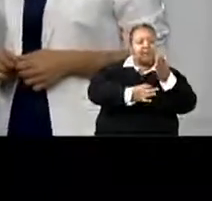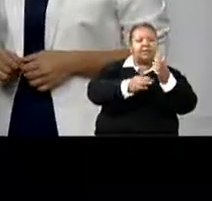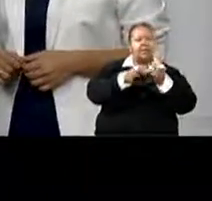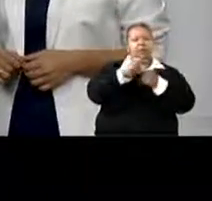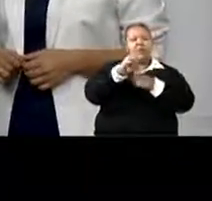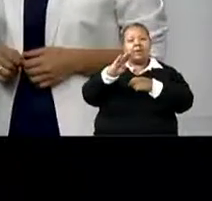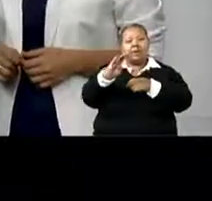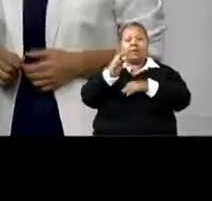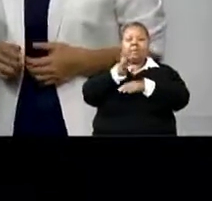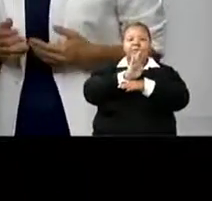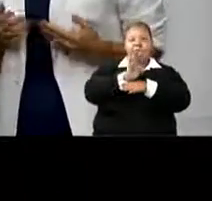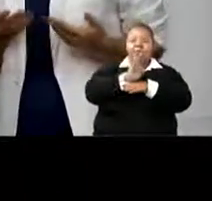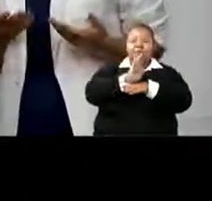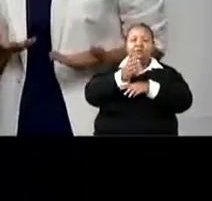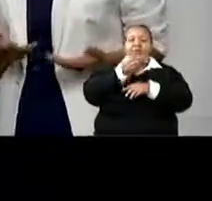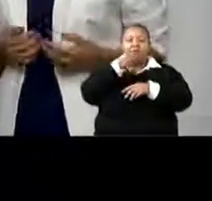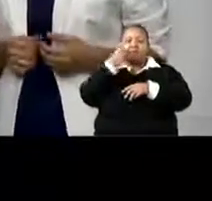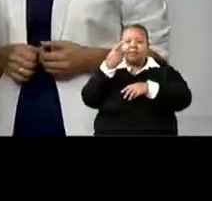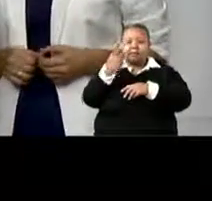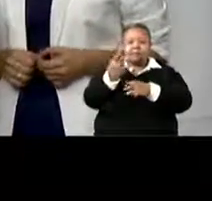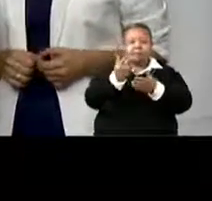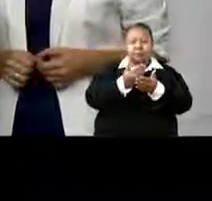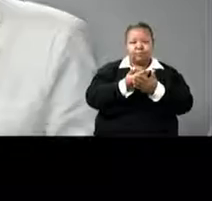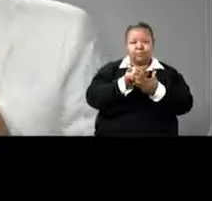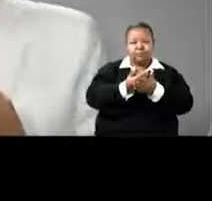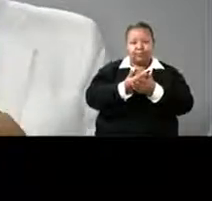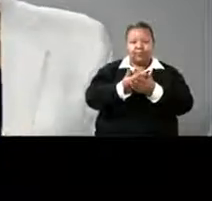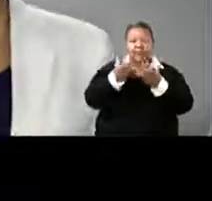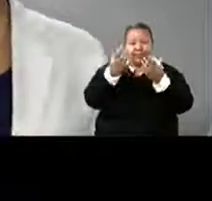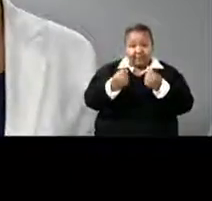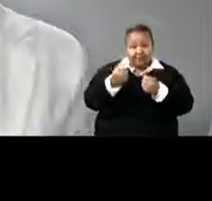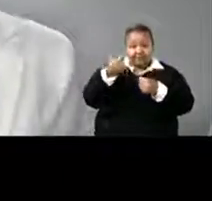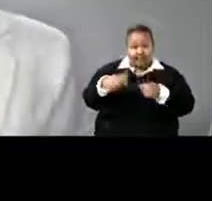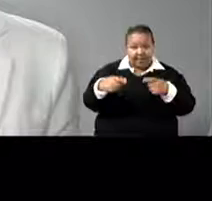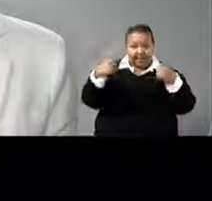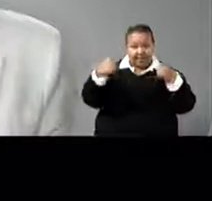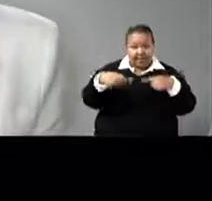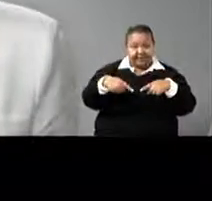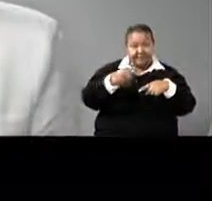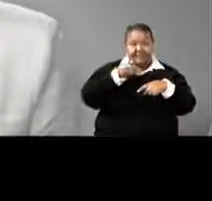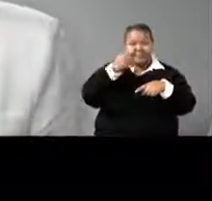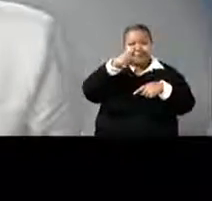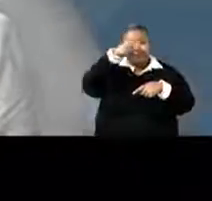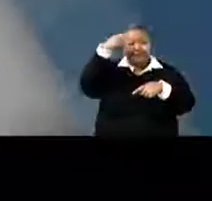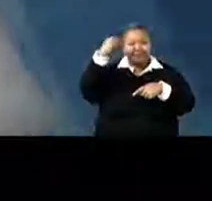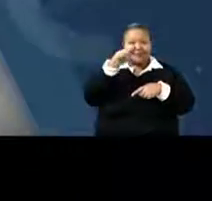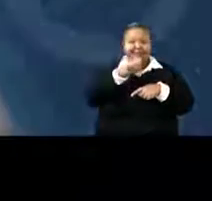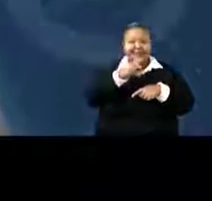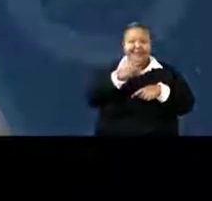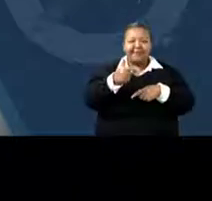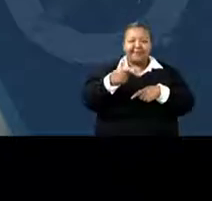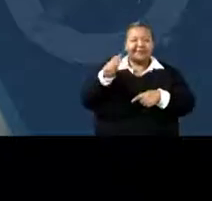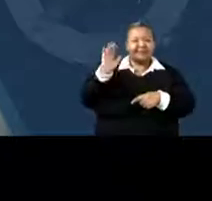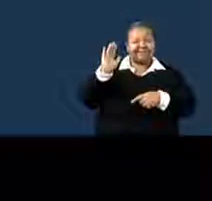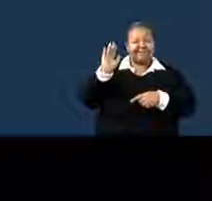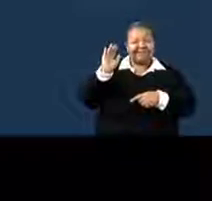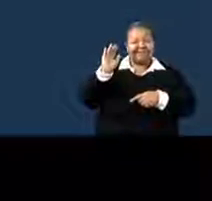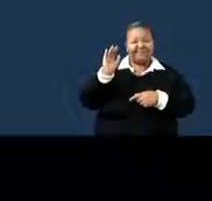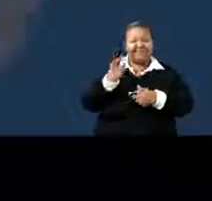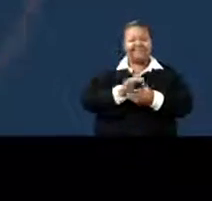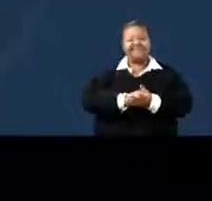web aulas e vídeos para enriquecer os seus estudos vamos para mais um desafio boa sorte na sp2 e até